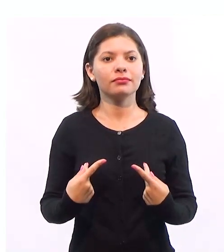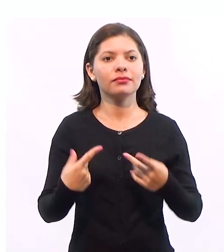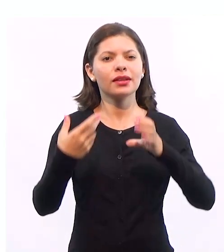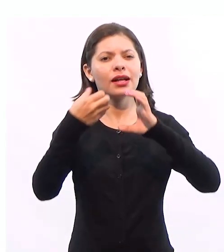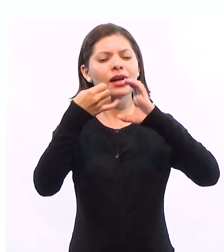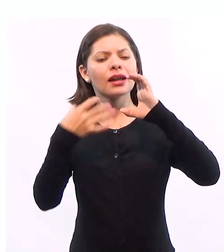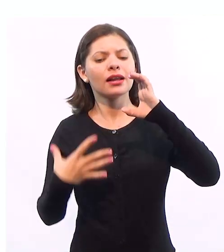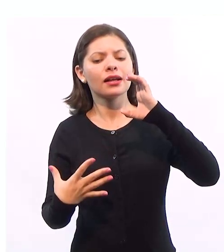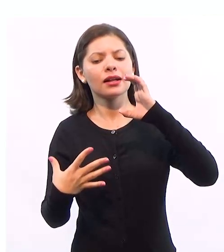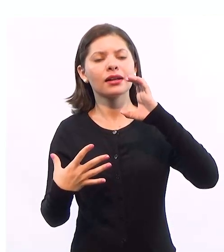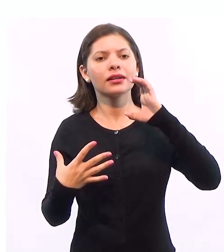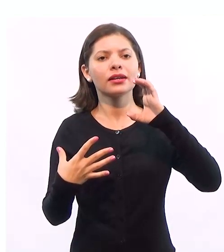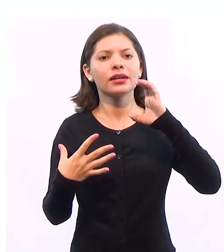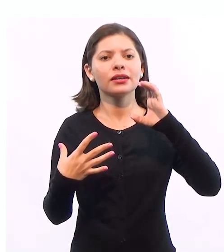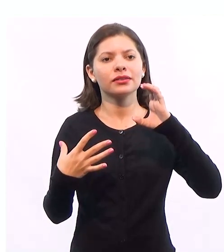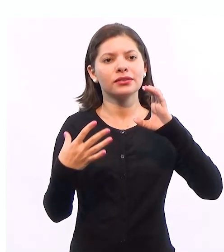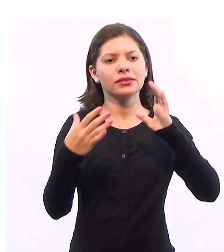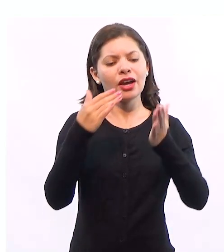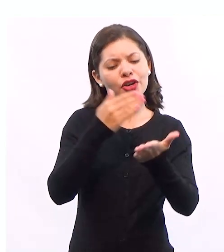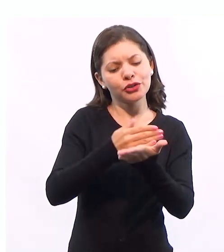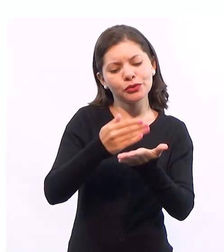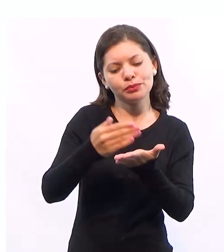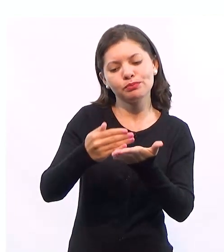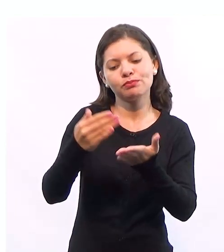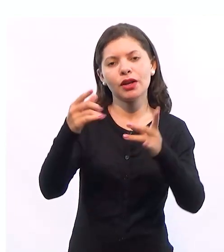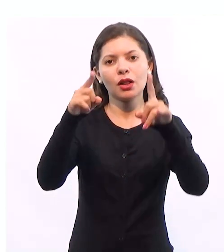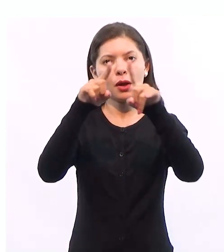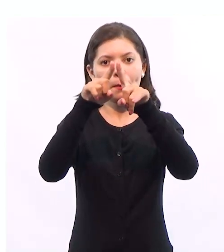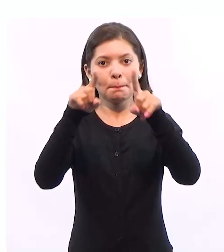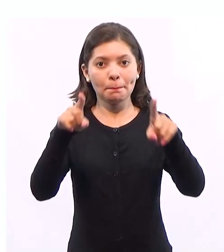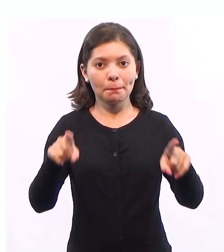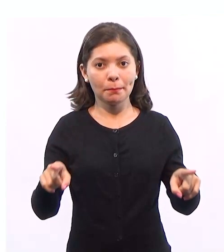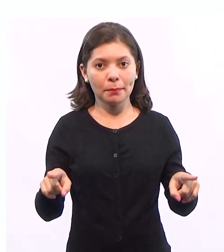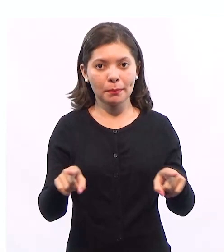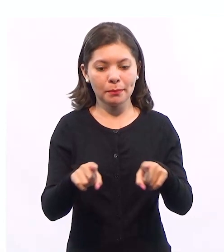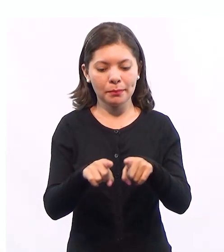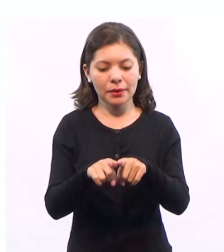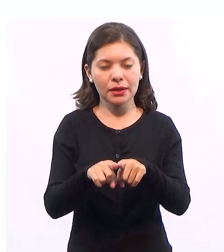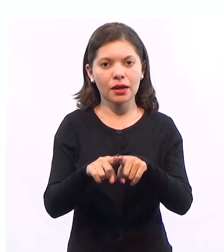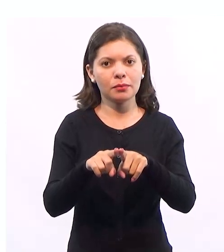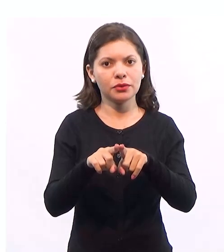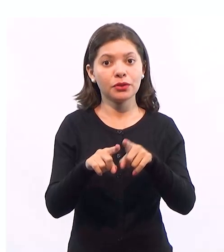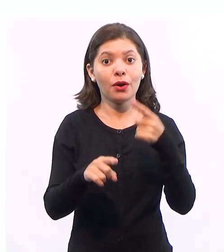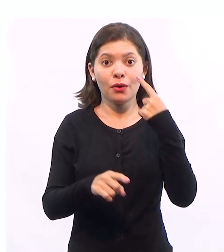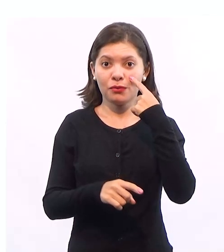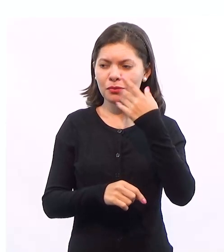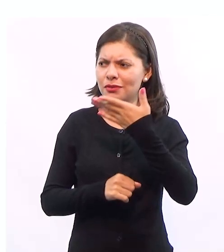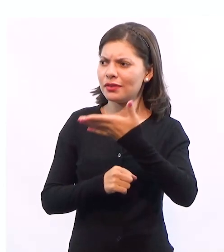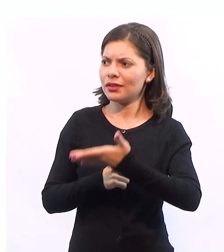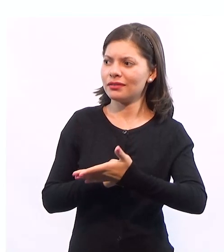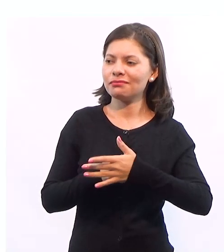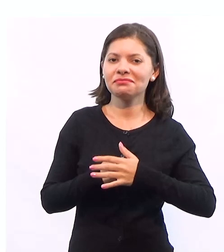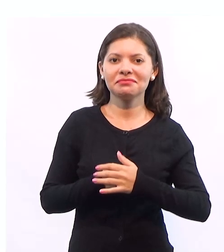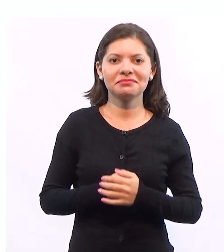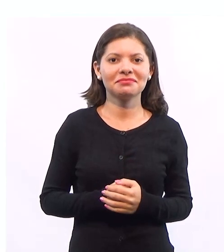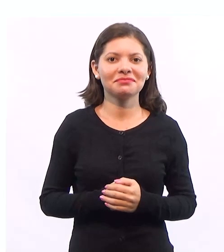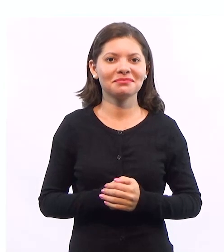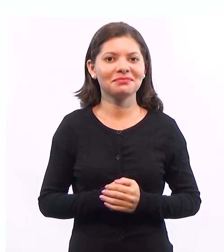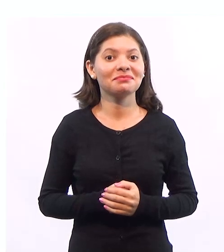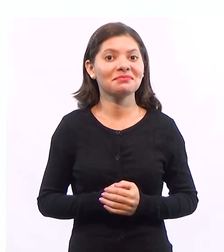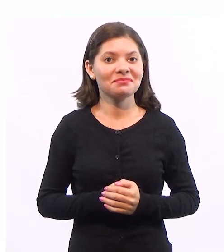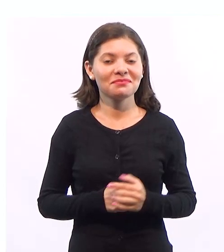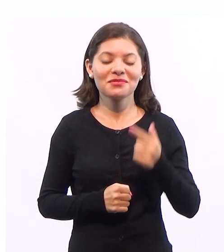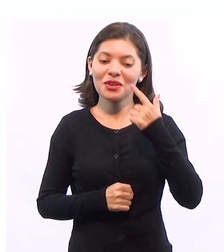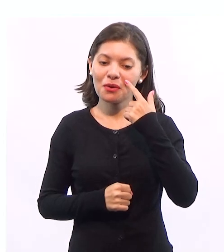numa pirâmide hierárquica, tá? Das necessidades humanas. Vamos ver essa pirâmide aqui agora. Olha só aí,